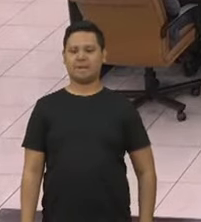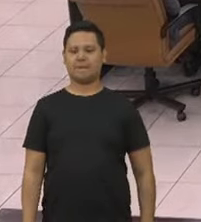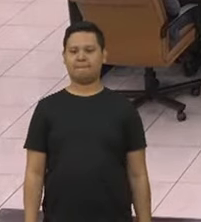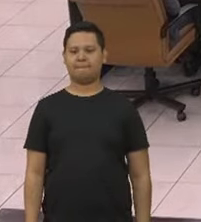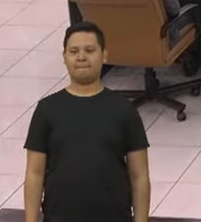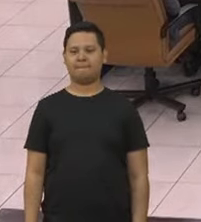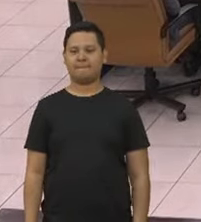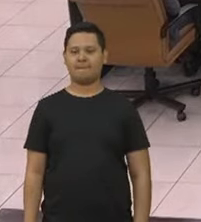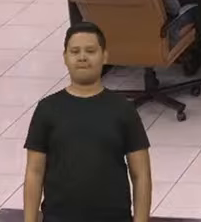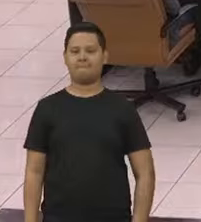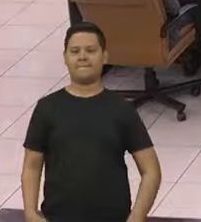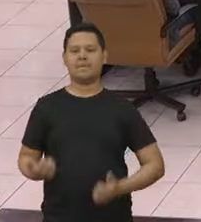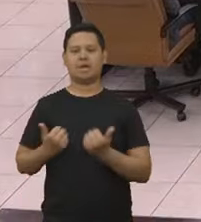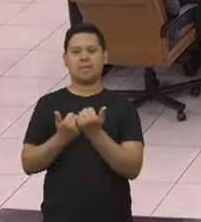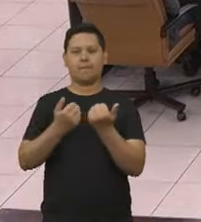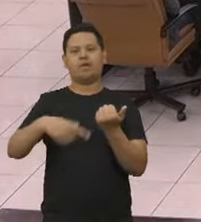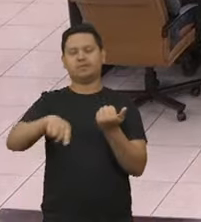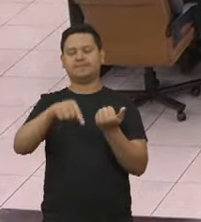Estamos juntos, estamos apoiando aí.